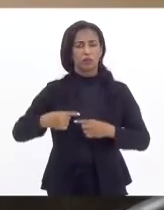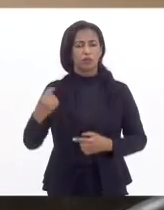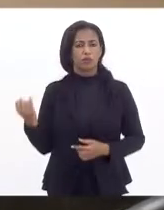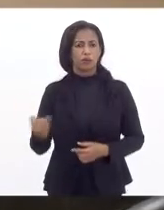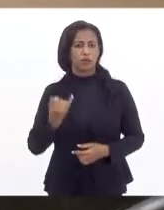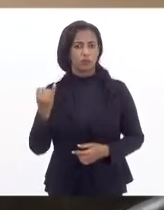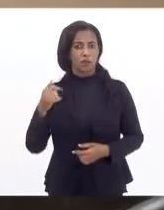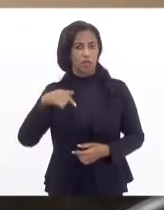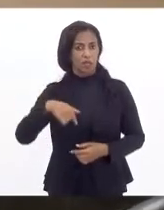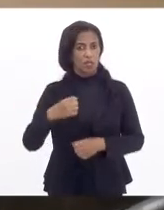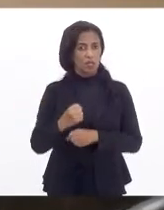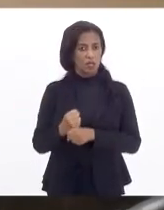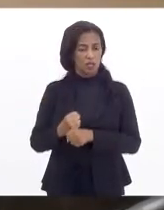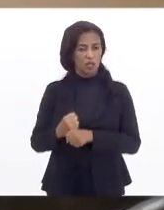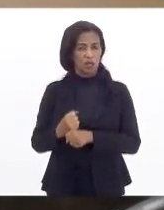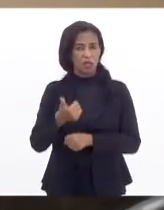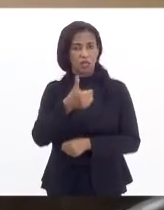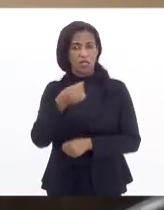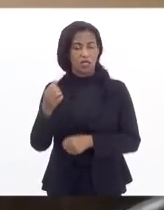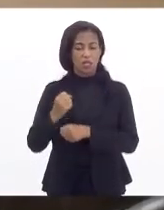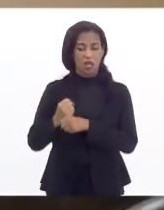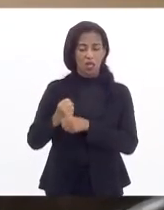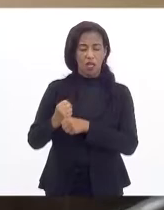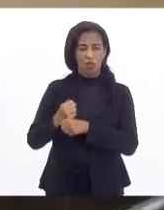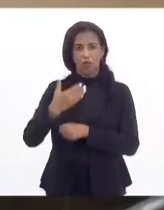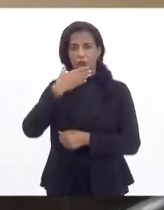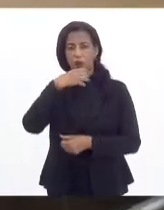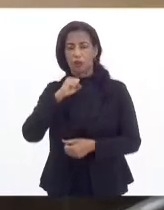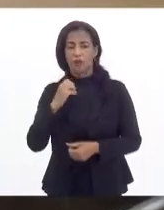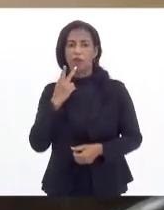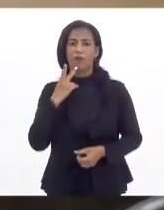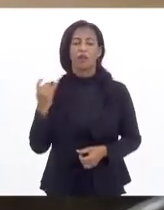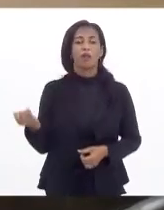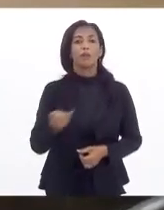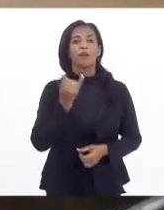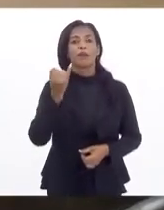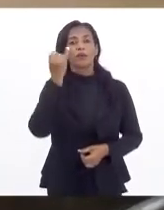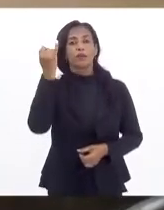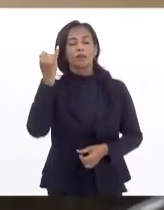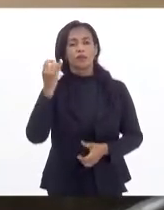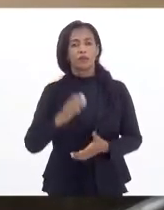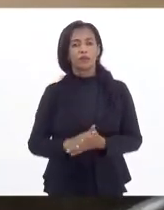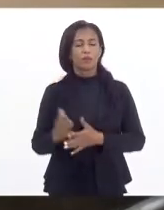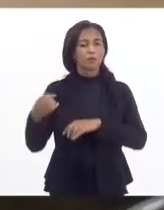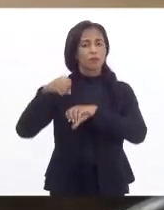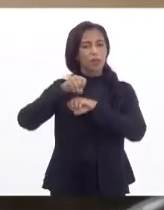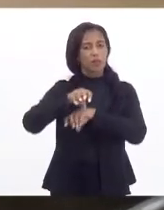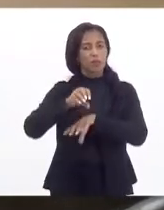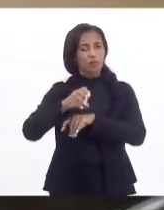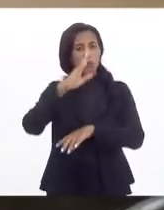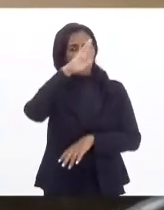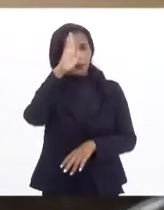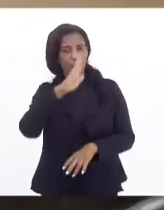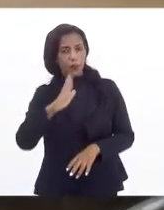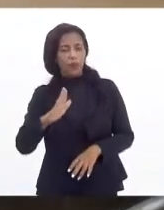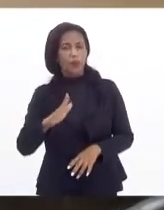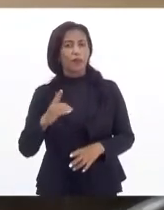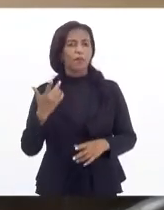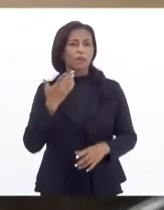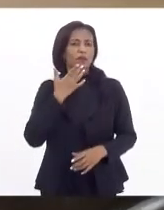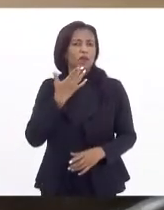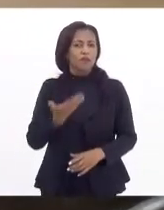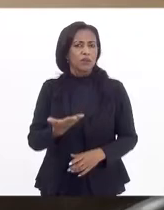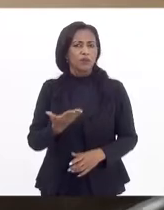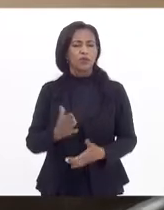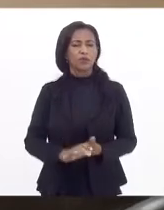Aliás, esse ano a gente está no centenário do Paulo Freire, eu tenho feito muitos debates sobre a importância do Paulo Freire para a educação brasileira, mas eu queria fazer um apelo